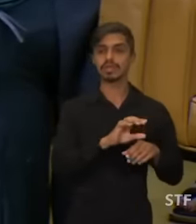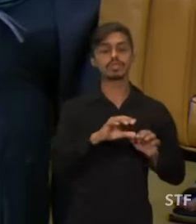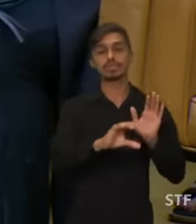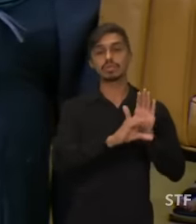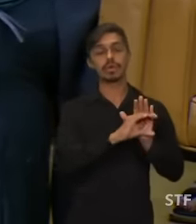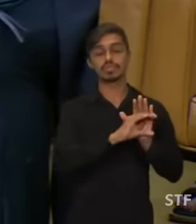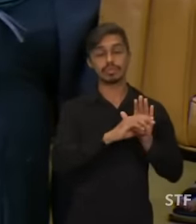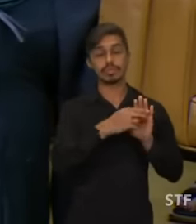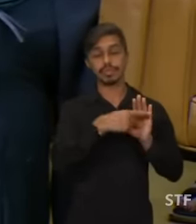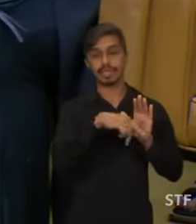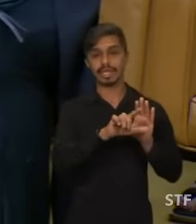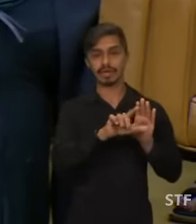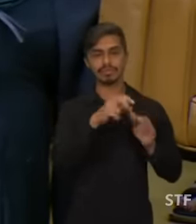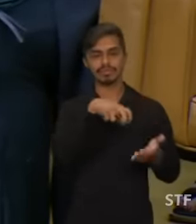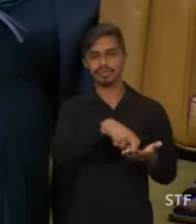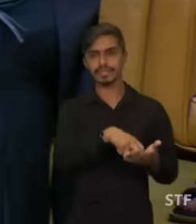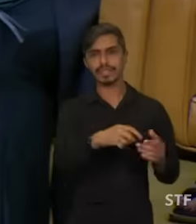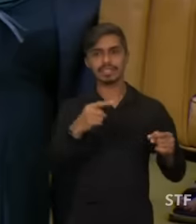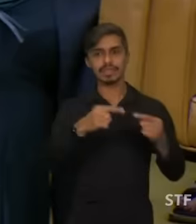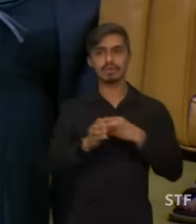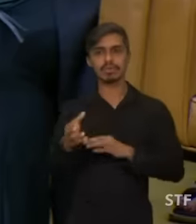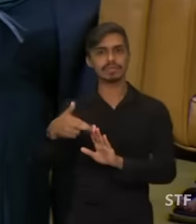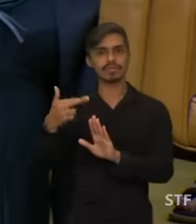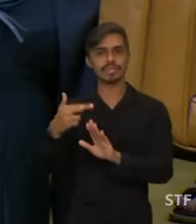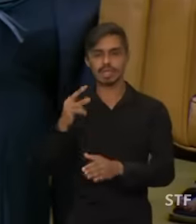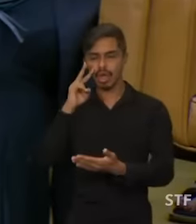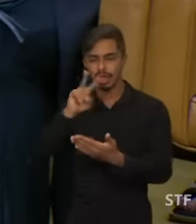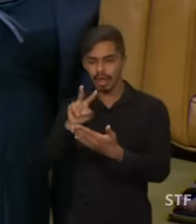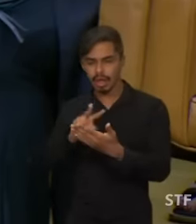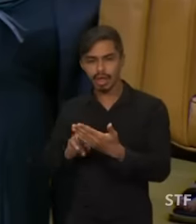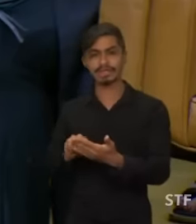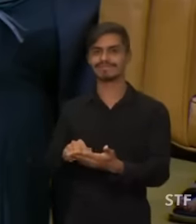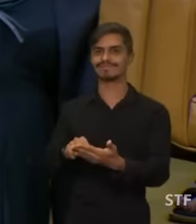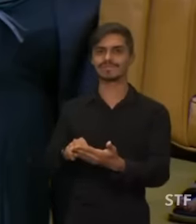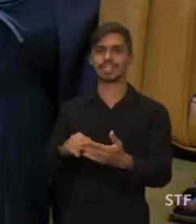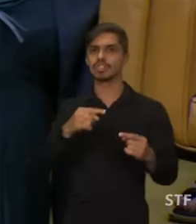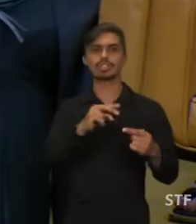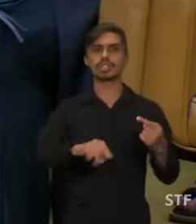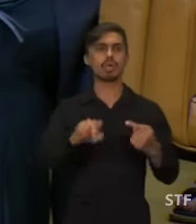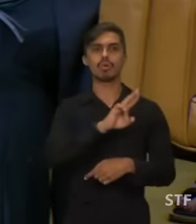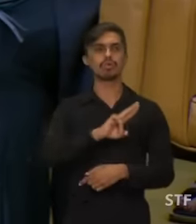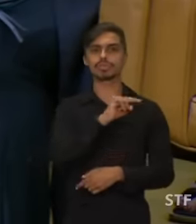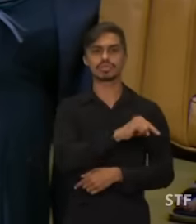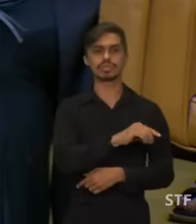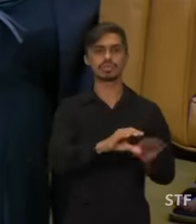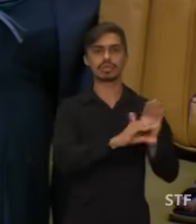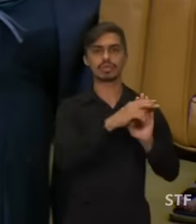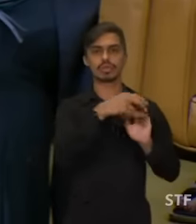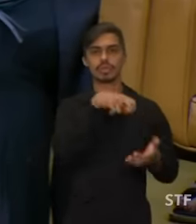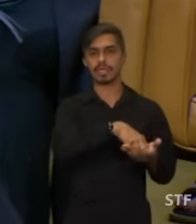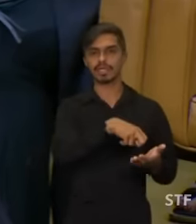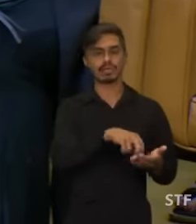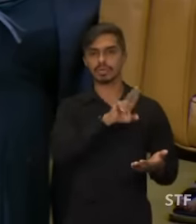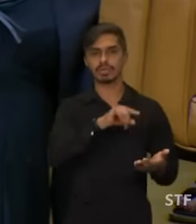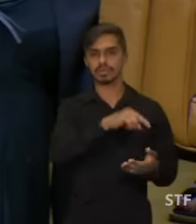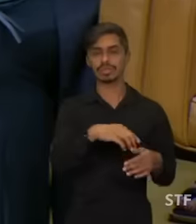aplicar alguns dos dispositivos dessa resolução, por consequência, nós não vamos aplicar o Código Penal. Tá? Ponto. O que significa que a resolução